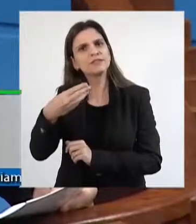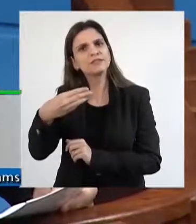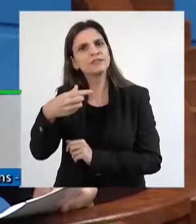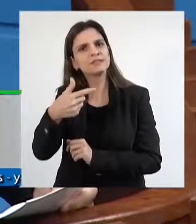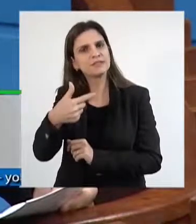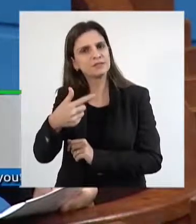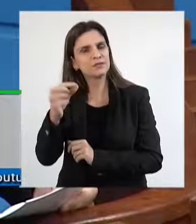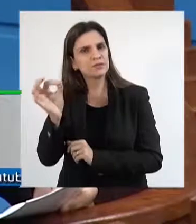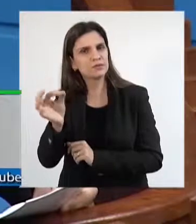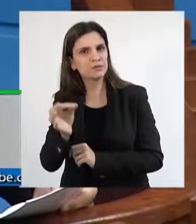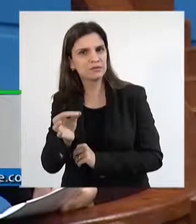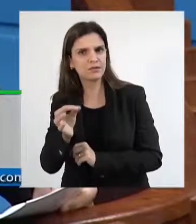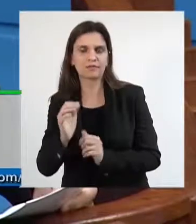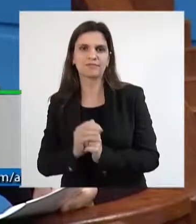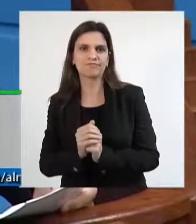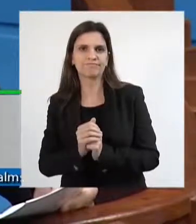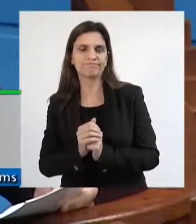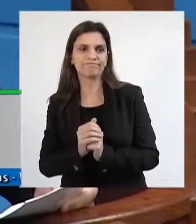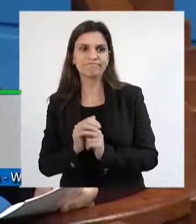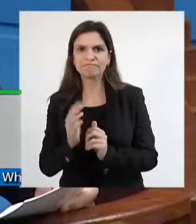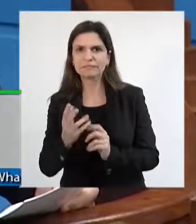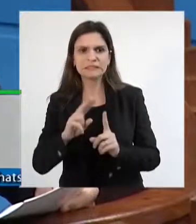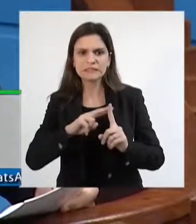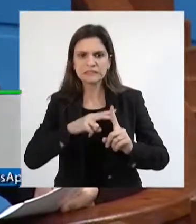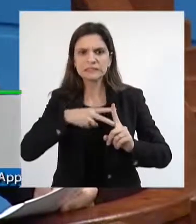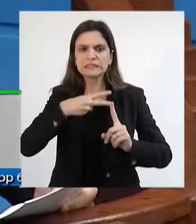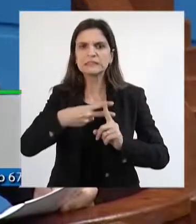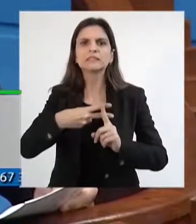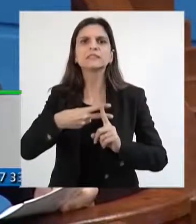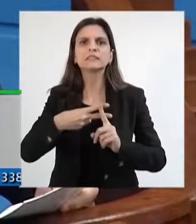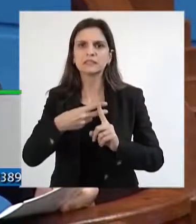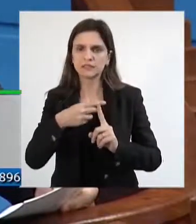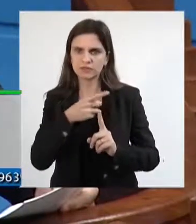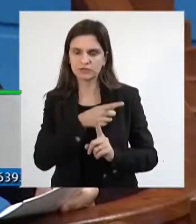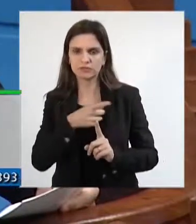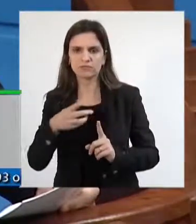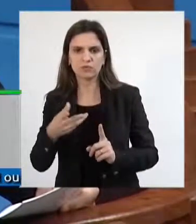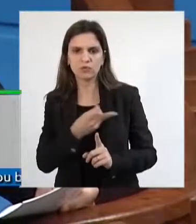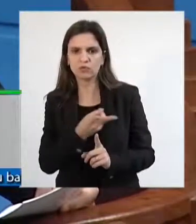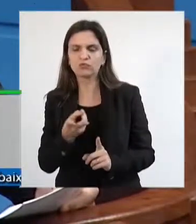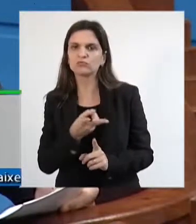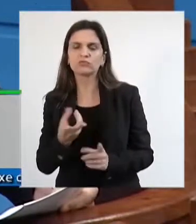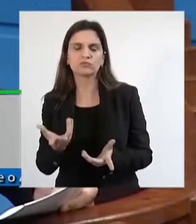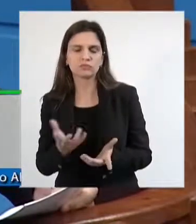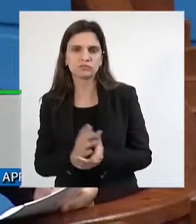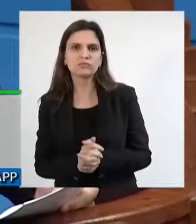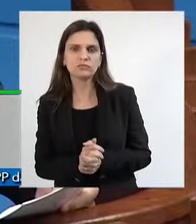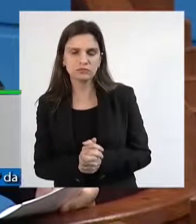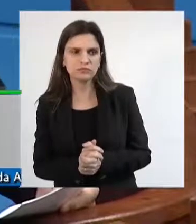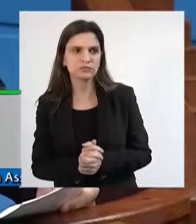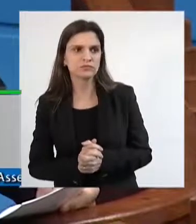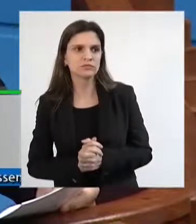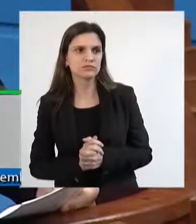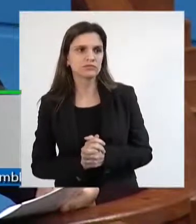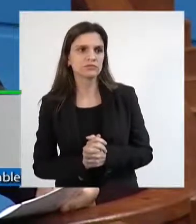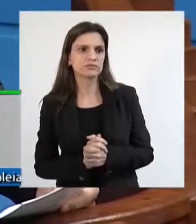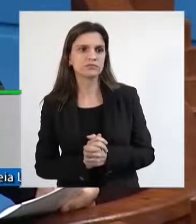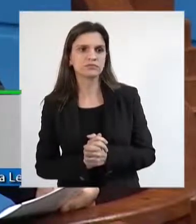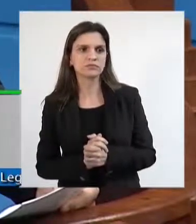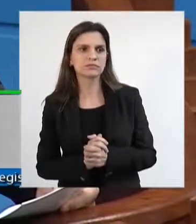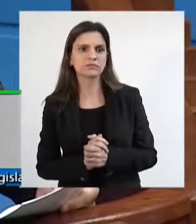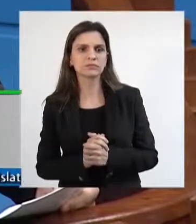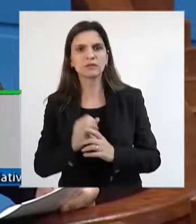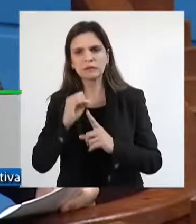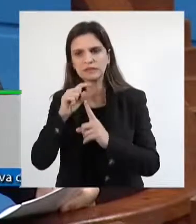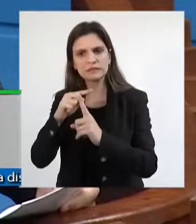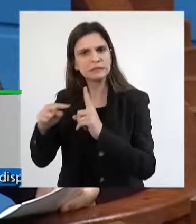6,32%. Praticamente a metade do que nós tivemos de reajuste aqui é o que foi dado para o estado de São